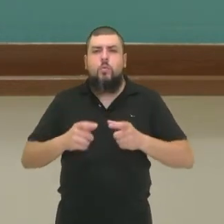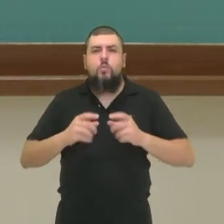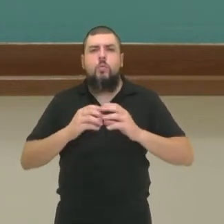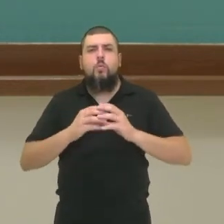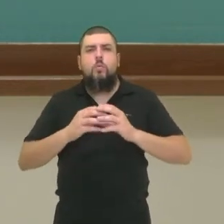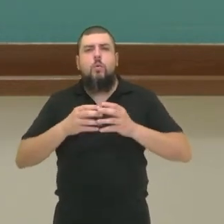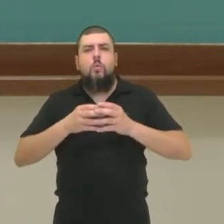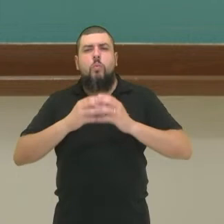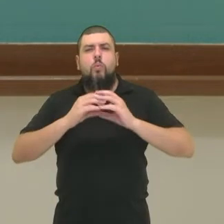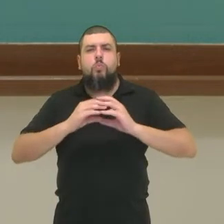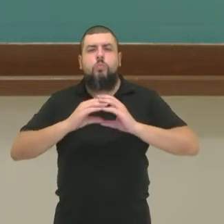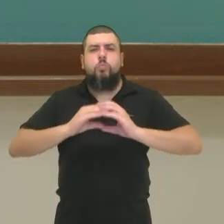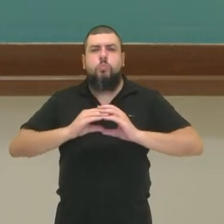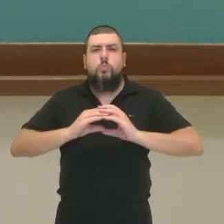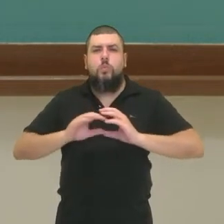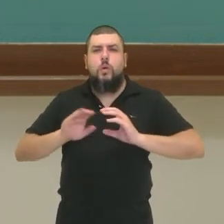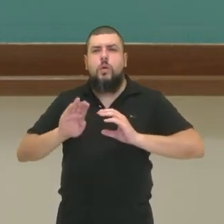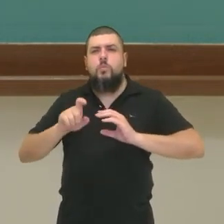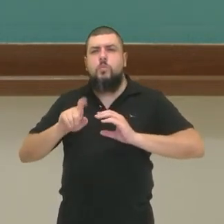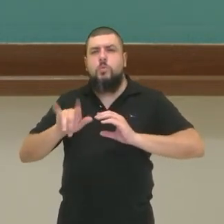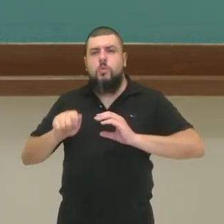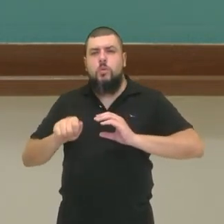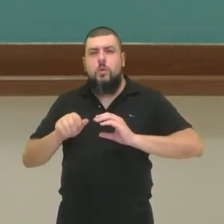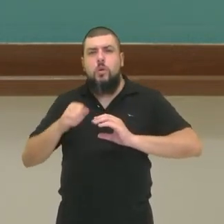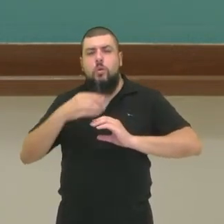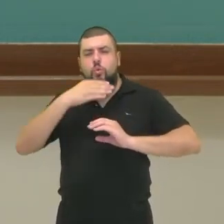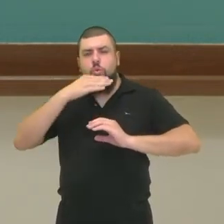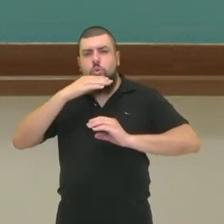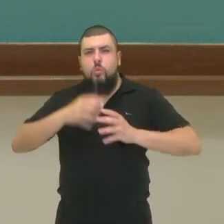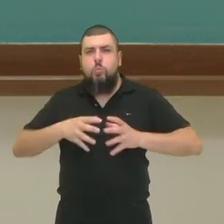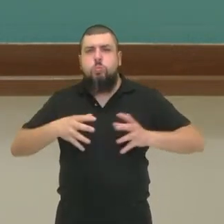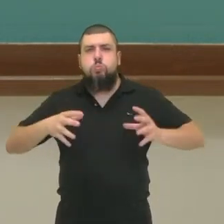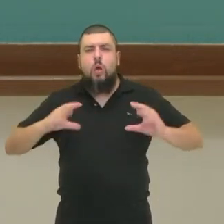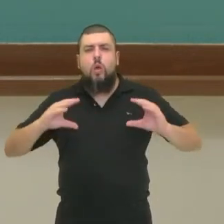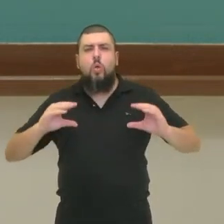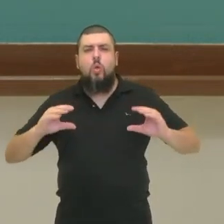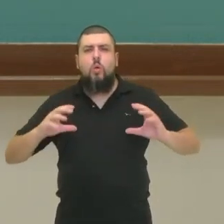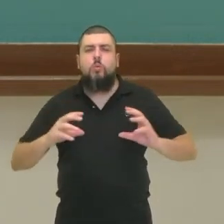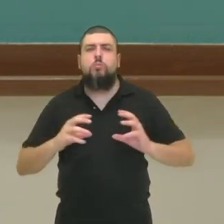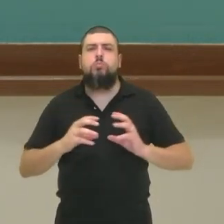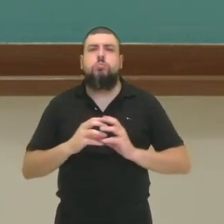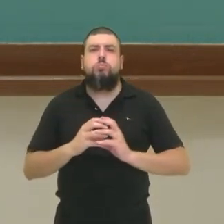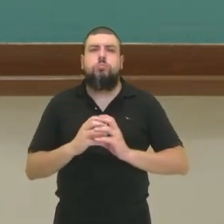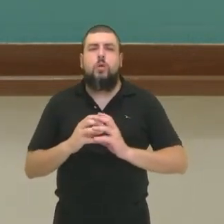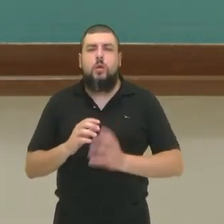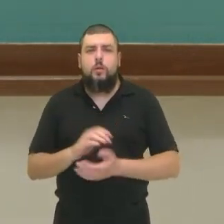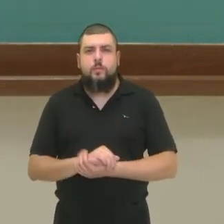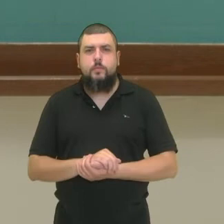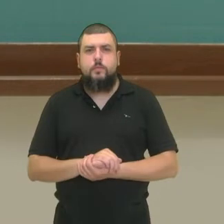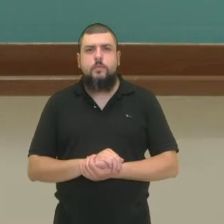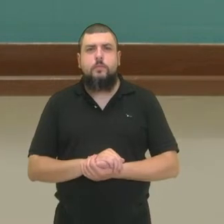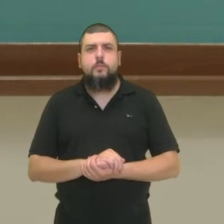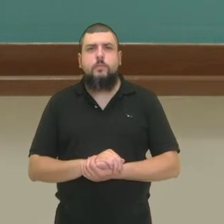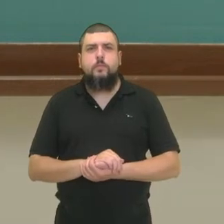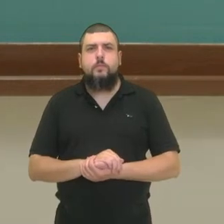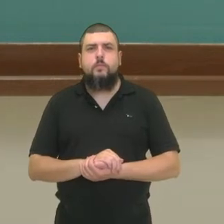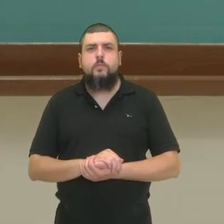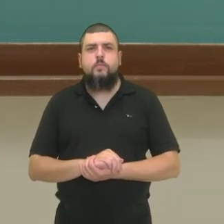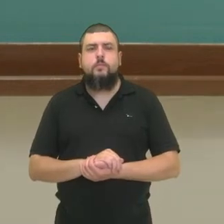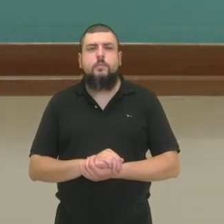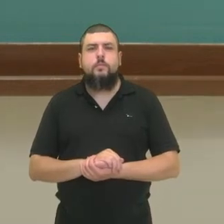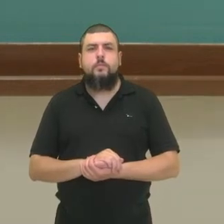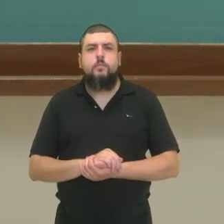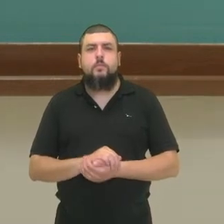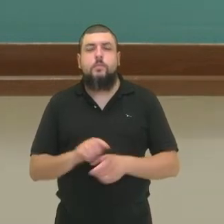bexiga está vazia, as células têm formato. Se a bexiga está cheia, elas acabam tendo outro formato, por isso, de transição. E